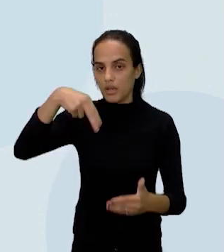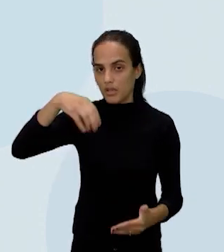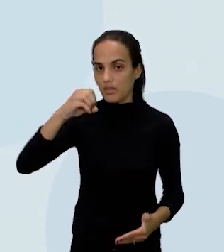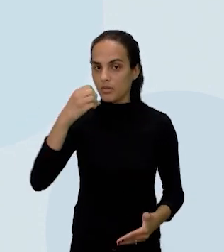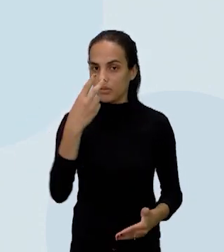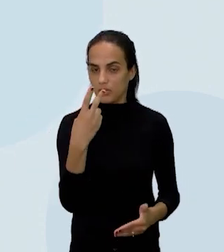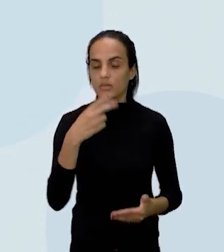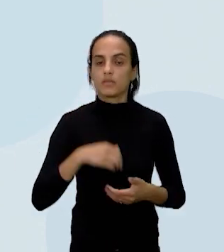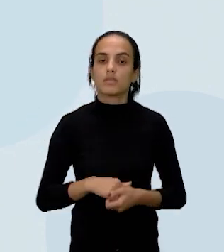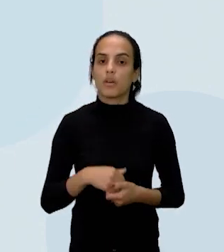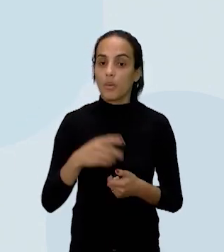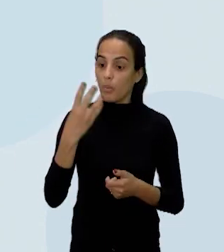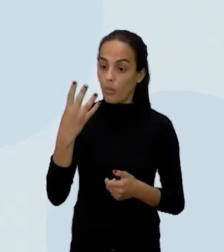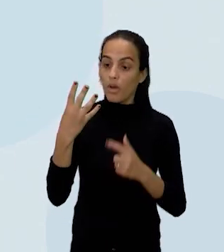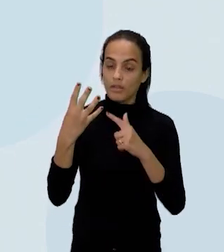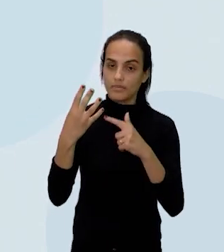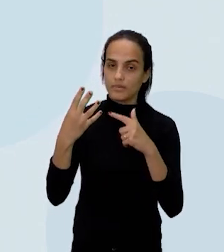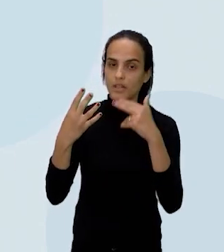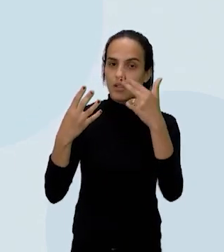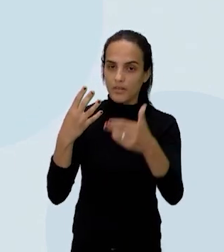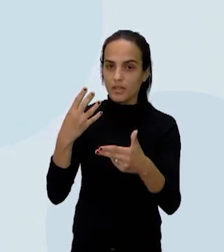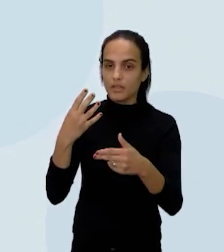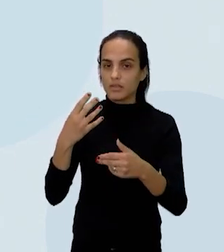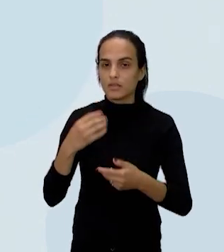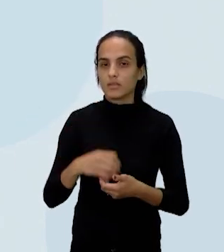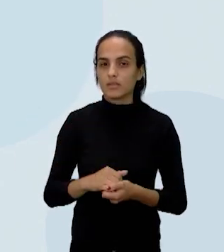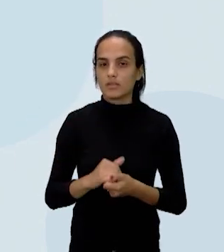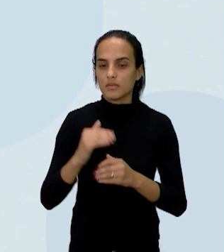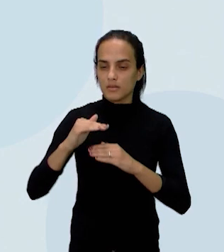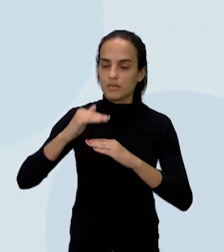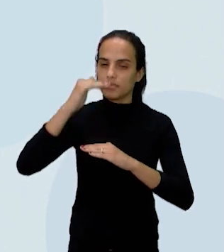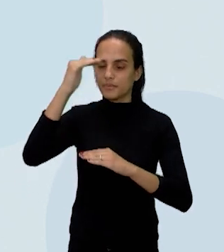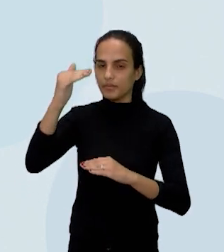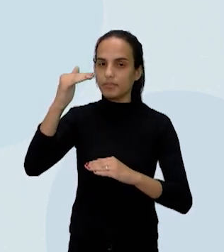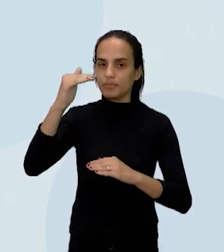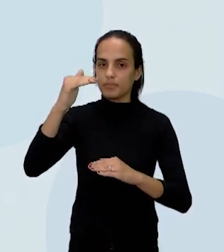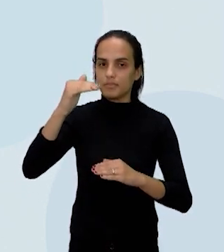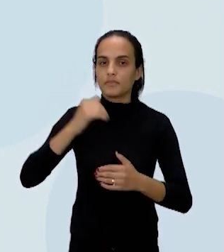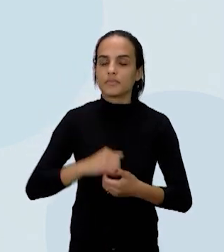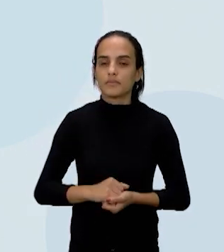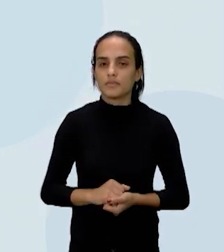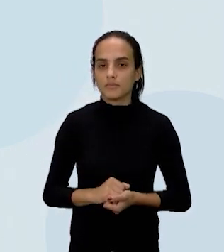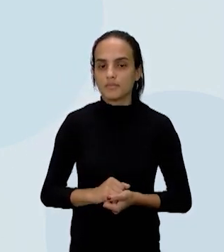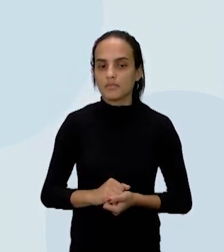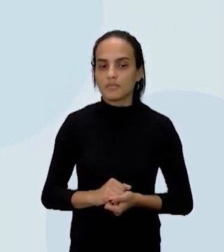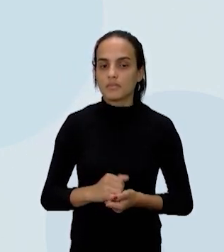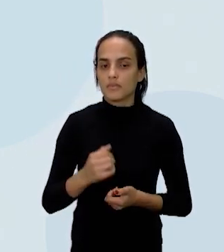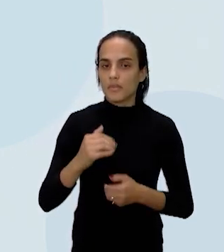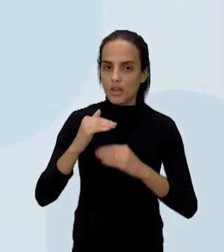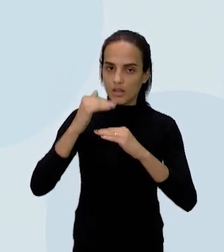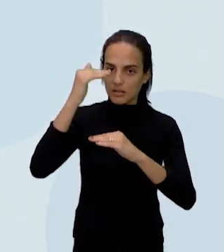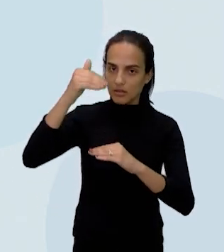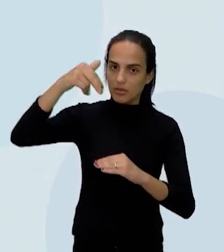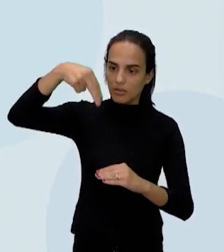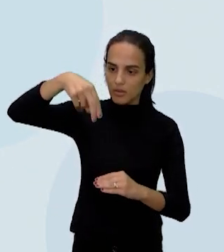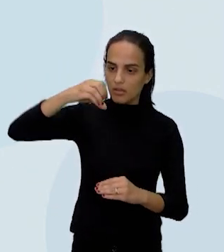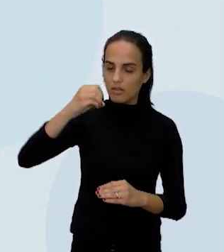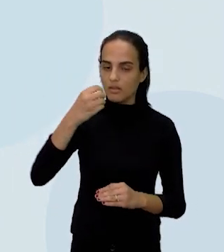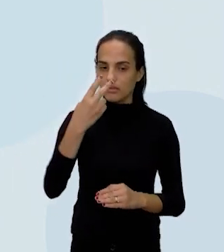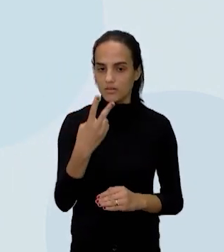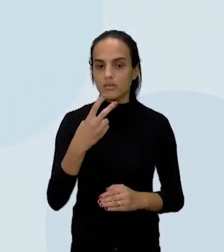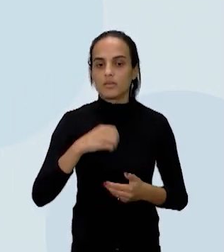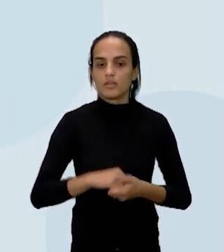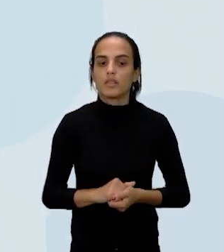4 que está na frente do NO2, ele vai elevar e passar a ficar em cima do NO2 na fórmula.